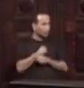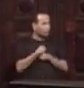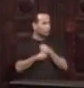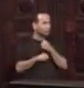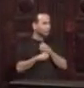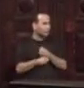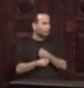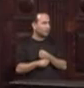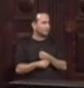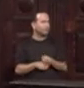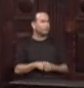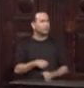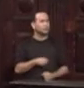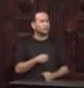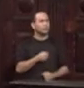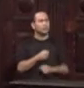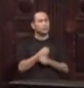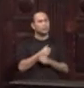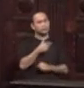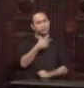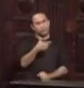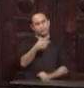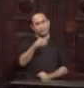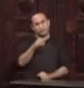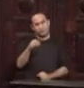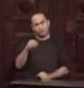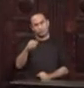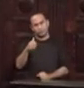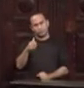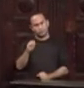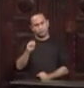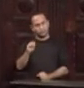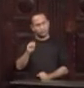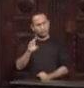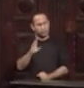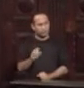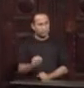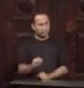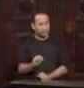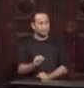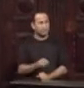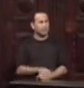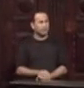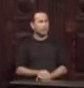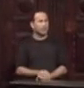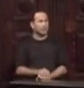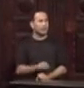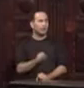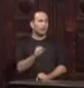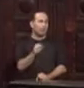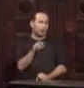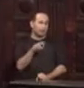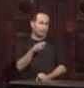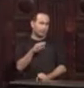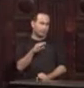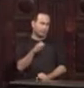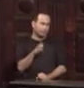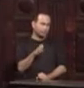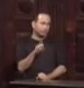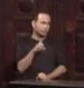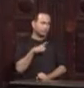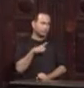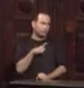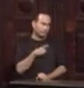de 2018, que o componente curricular arte só terá